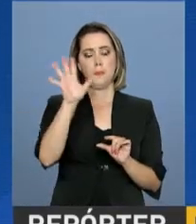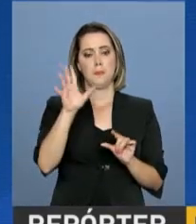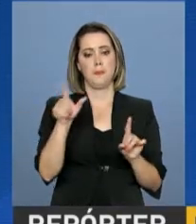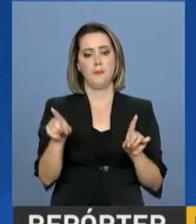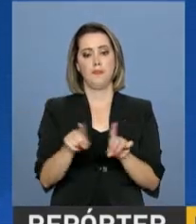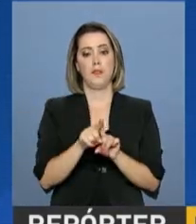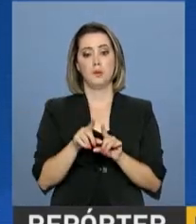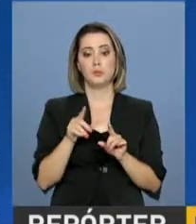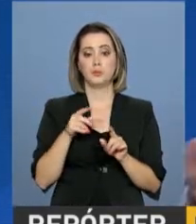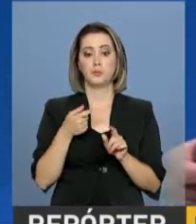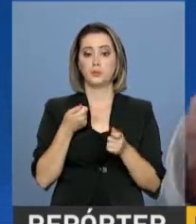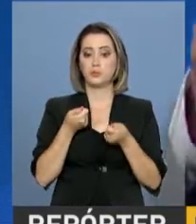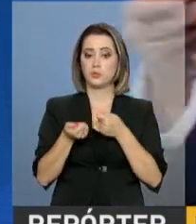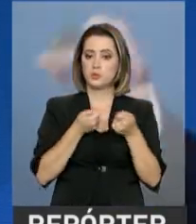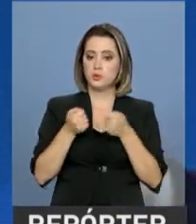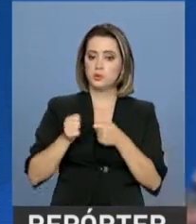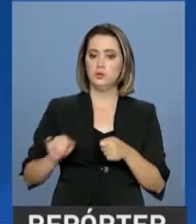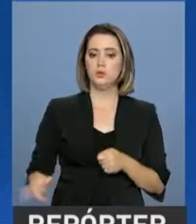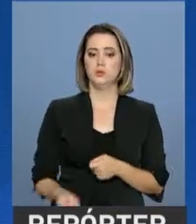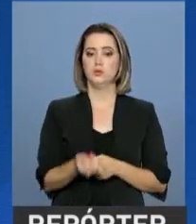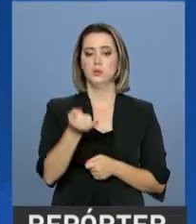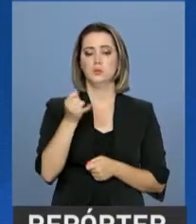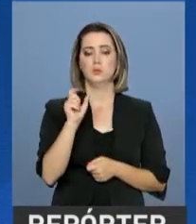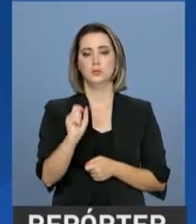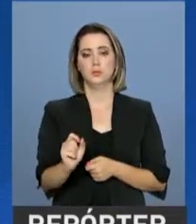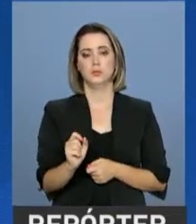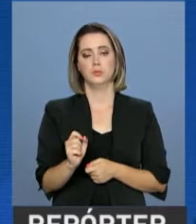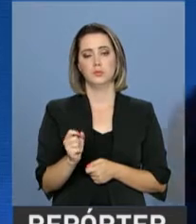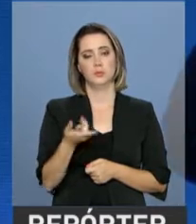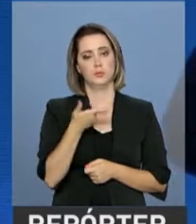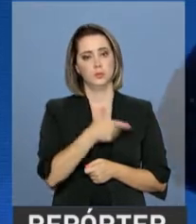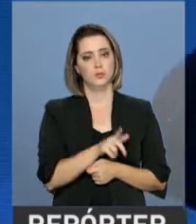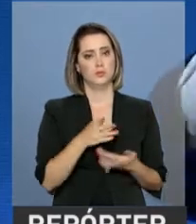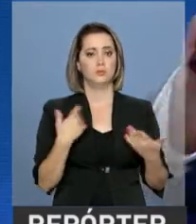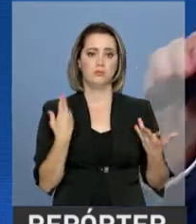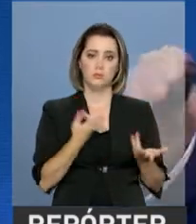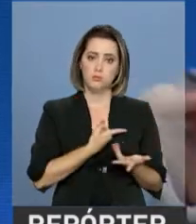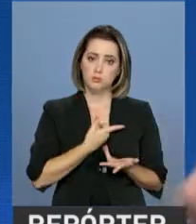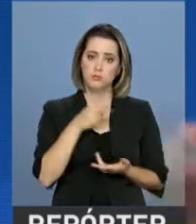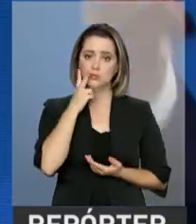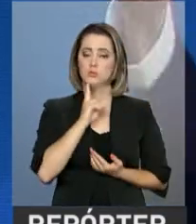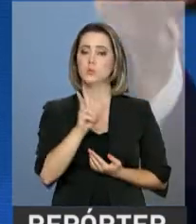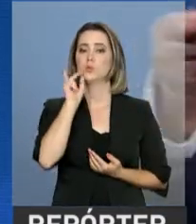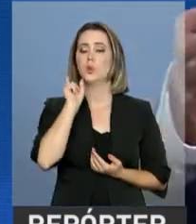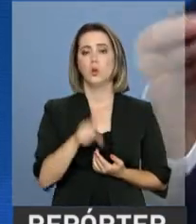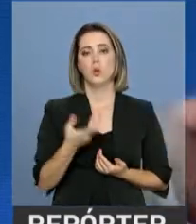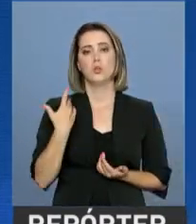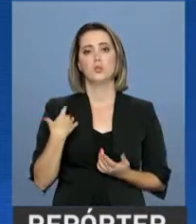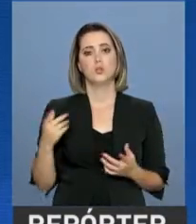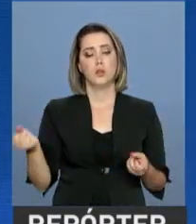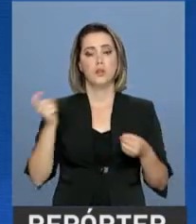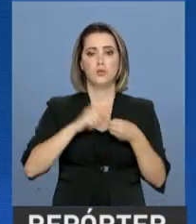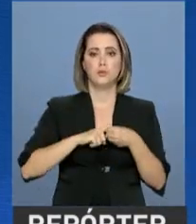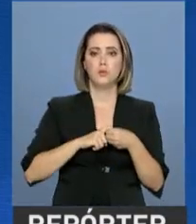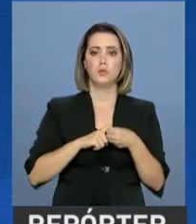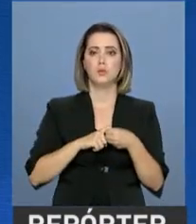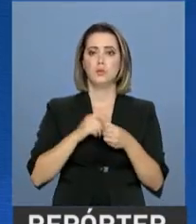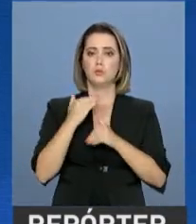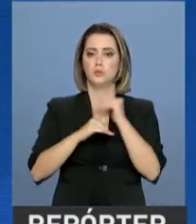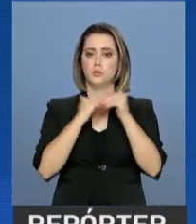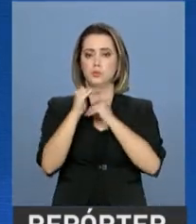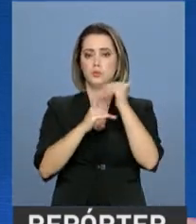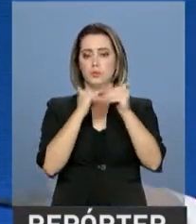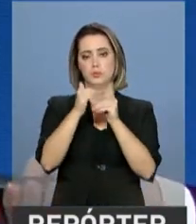do mercado de juros a autoridade monetária o que nós vemos então é uma retomada do